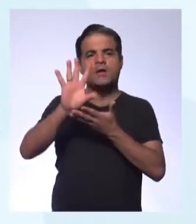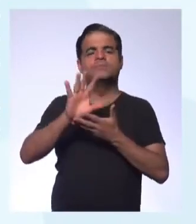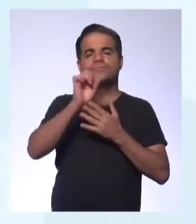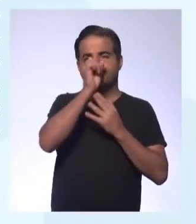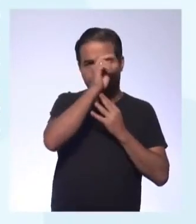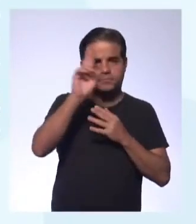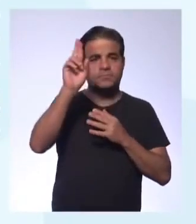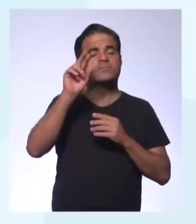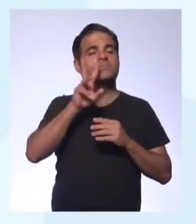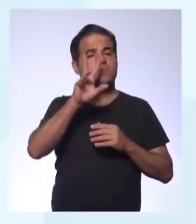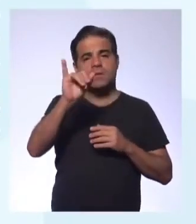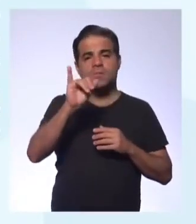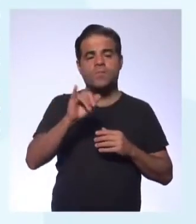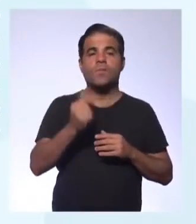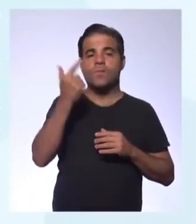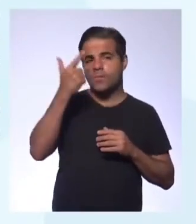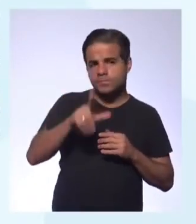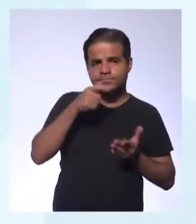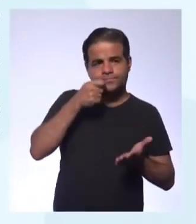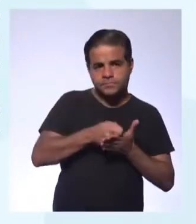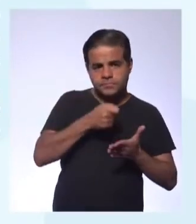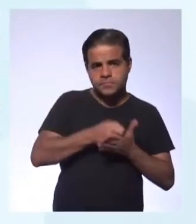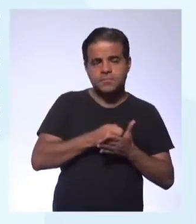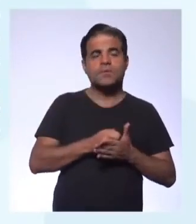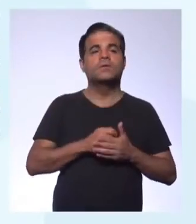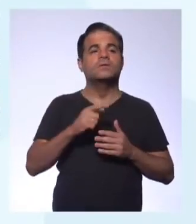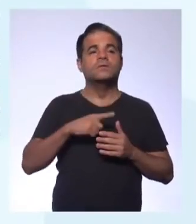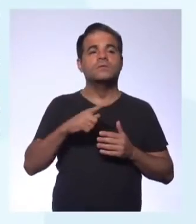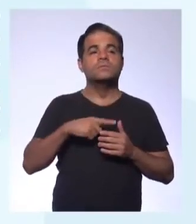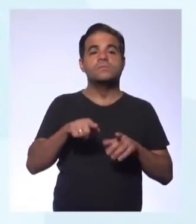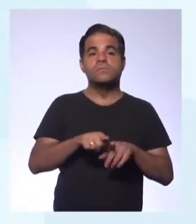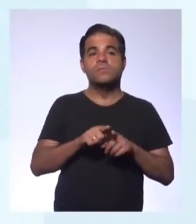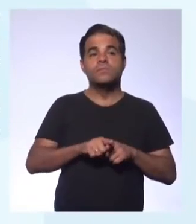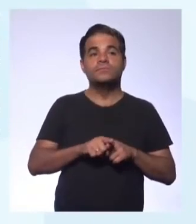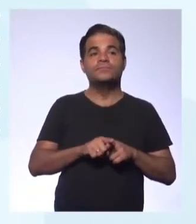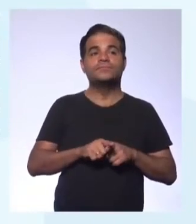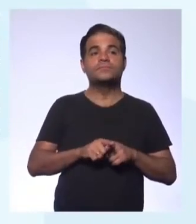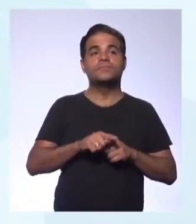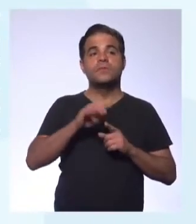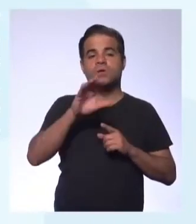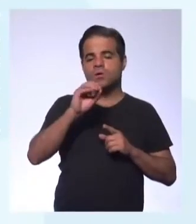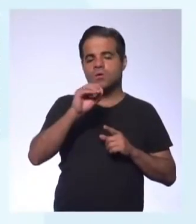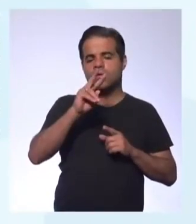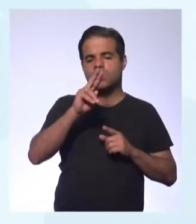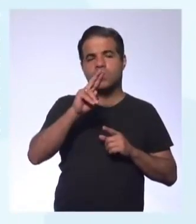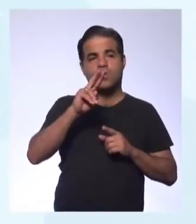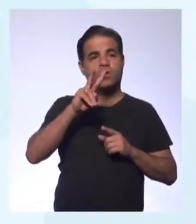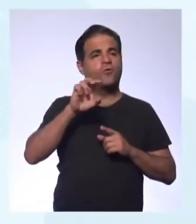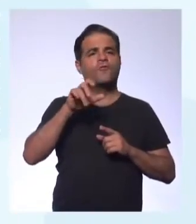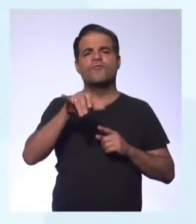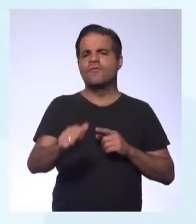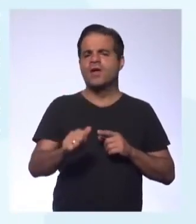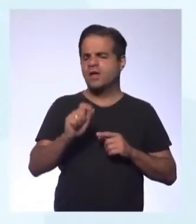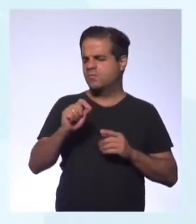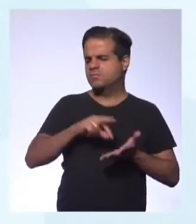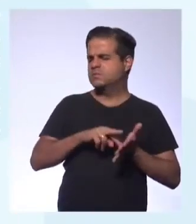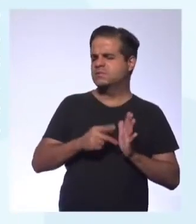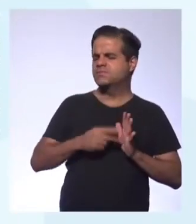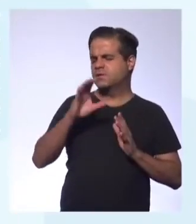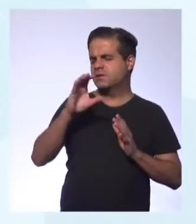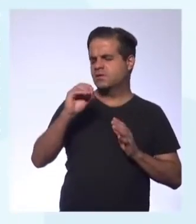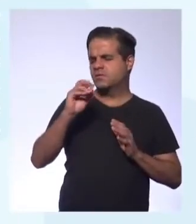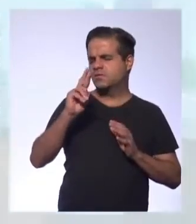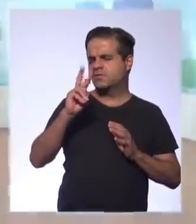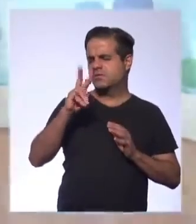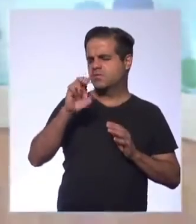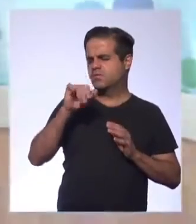Beleza? Outra obrigação devida aí pelos servos, a corveia. O que é uma corveia, hein, Nicole? O que você acha, assim, corveia? O que você